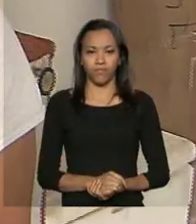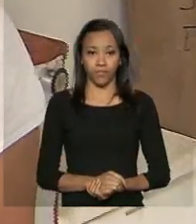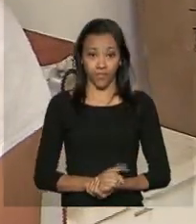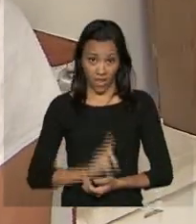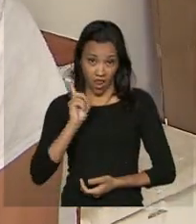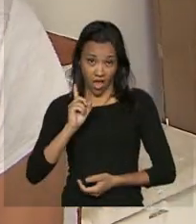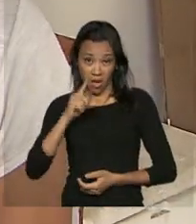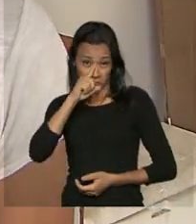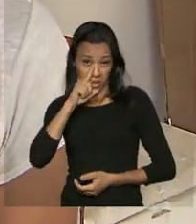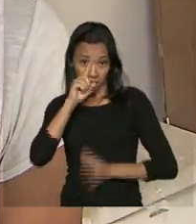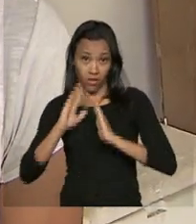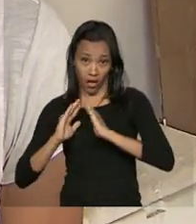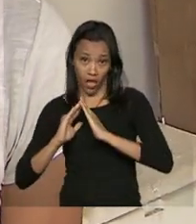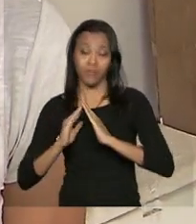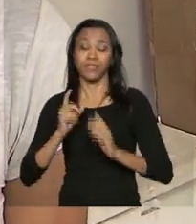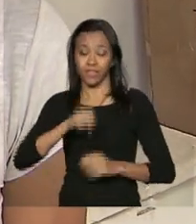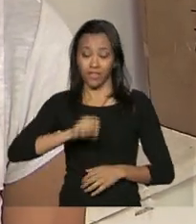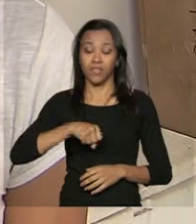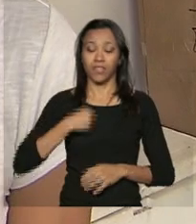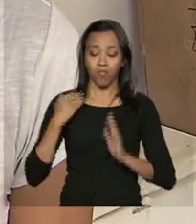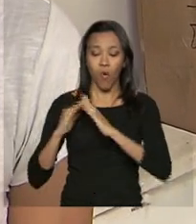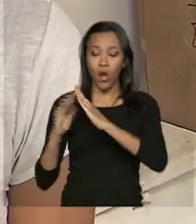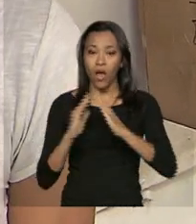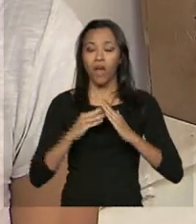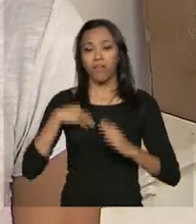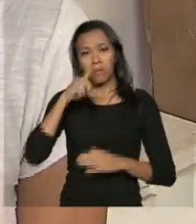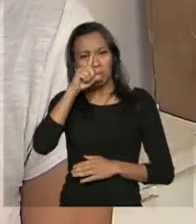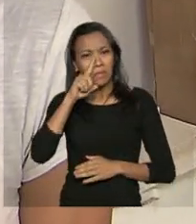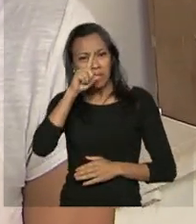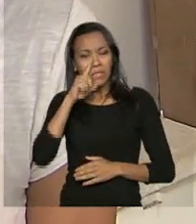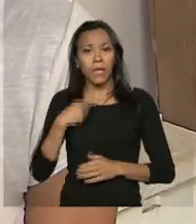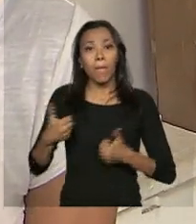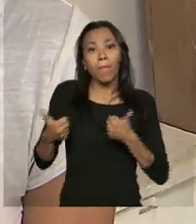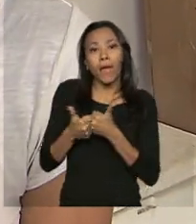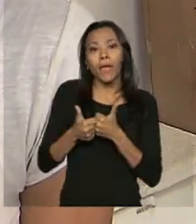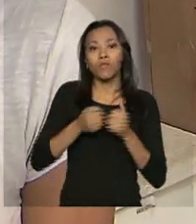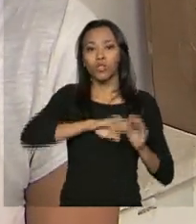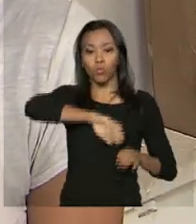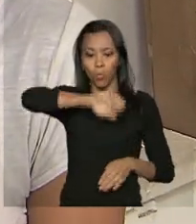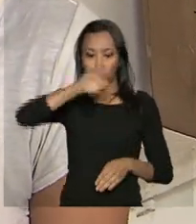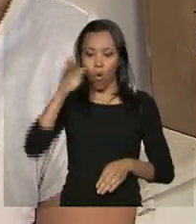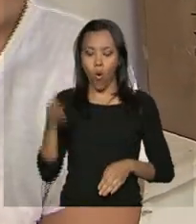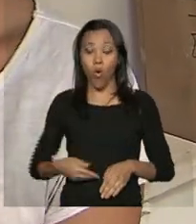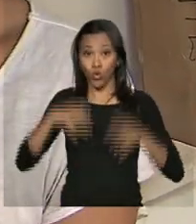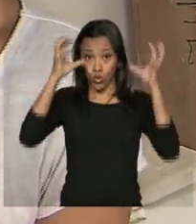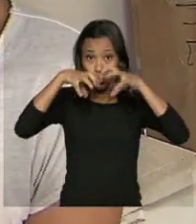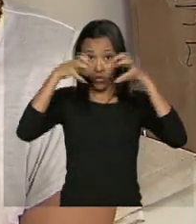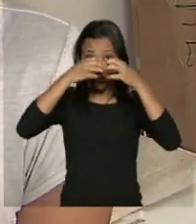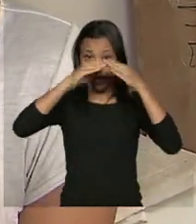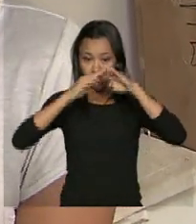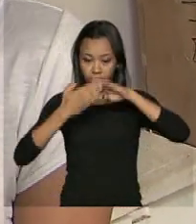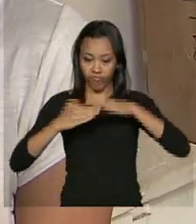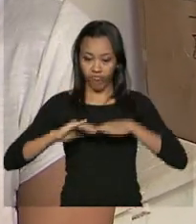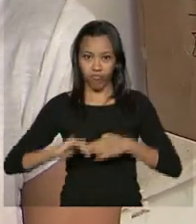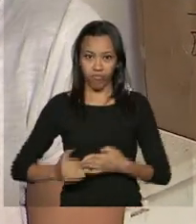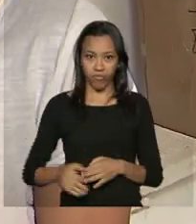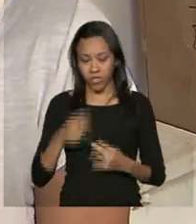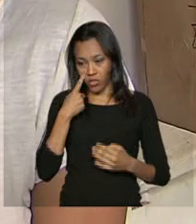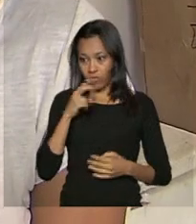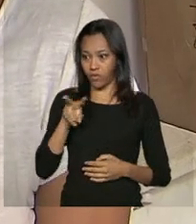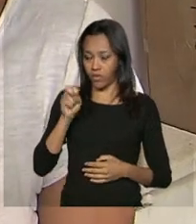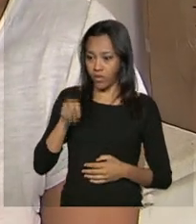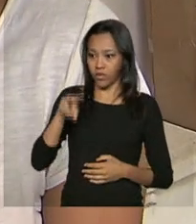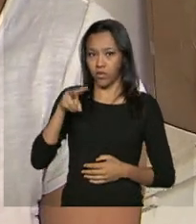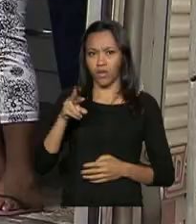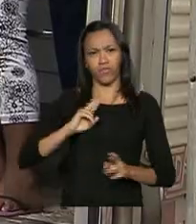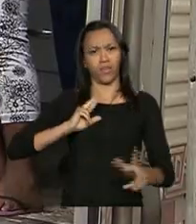área de risco? Sim, a gente morava numa área de risco, onde eu morava era próximo de um morro, que quando chovia ele começava a cair, a gente via cair do lado, então